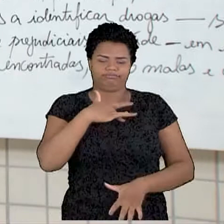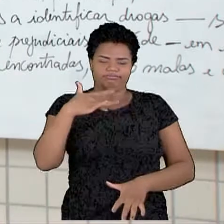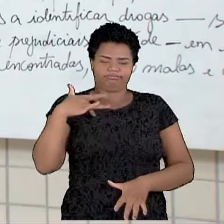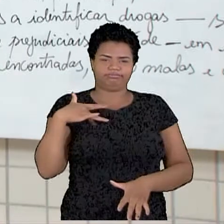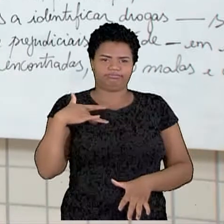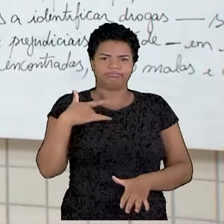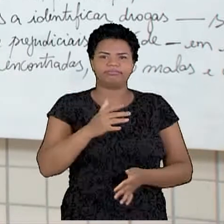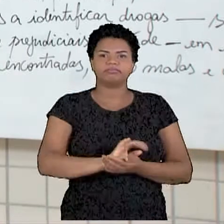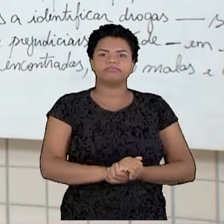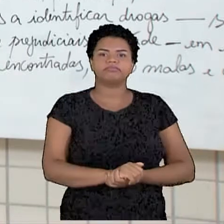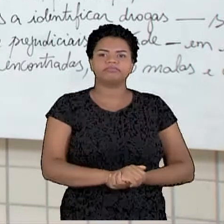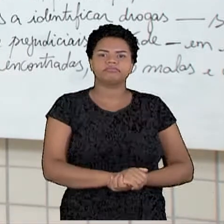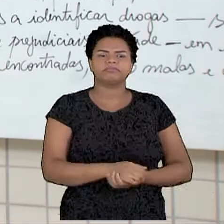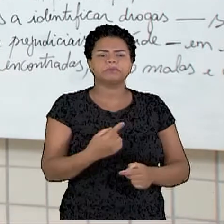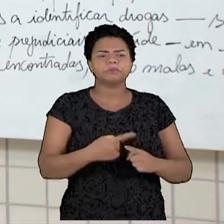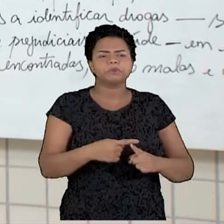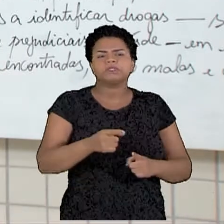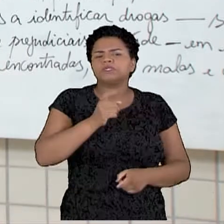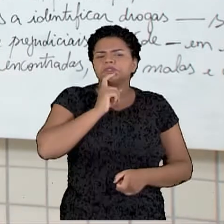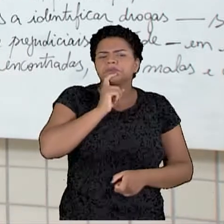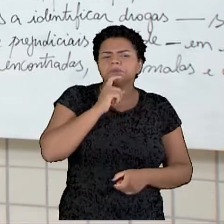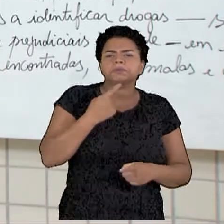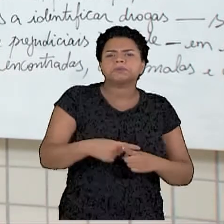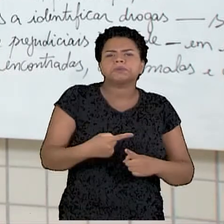Saúde. Por que ele é gelado?